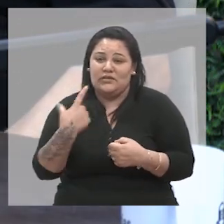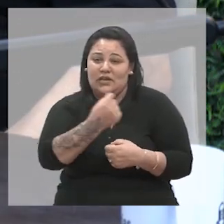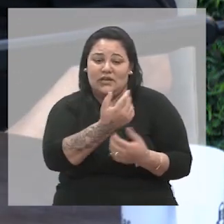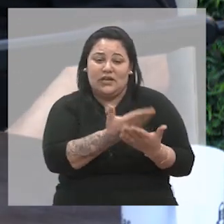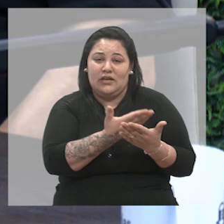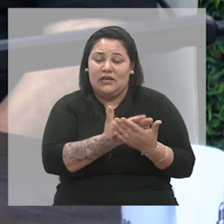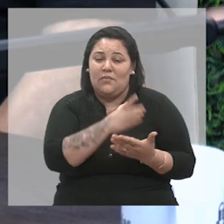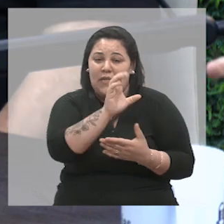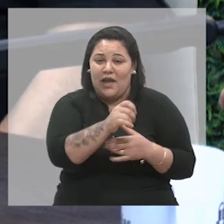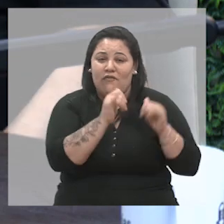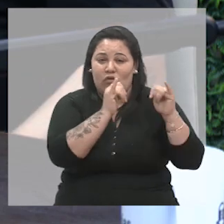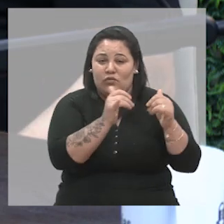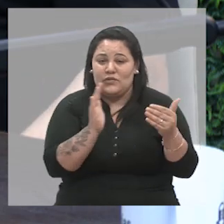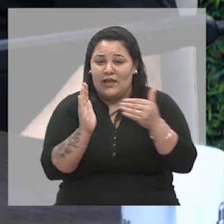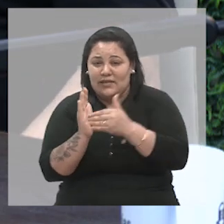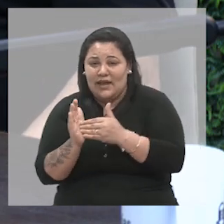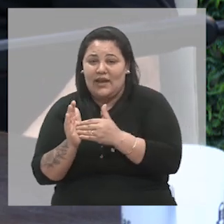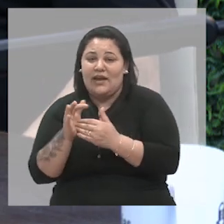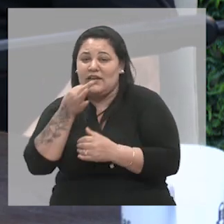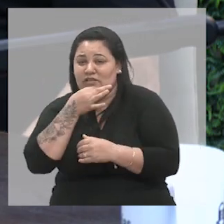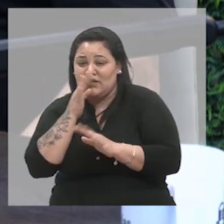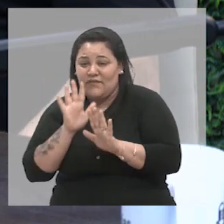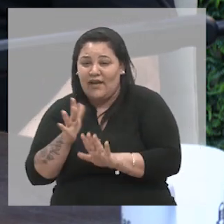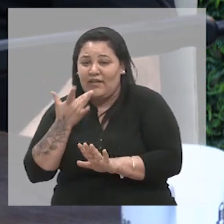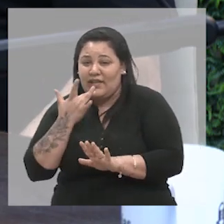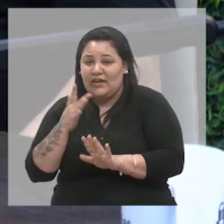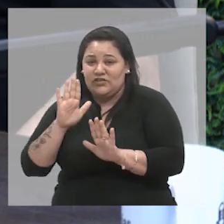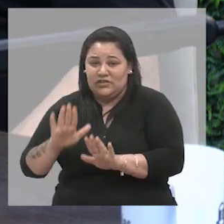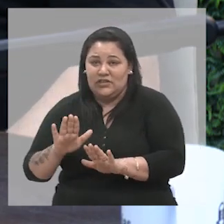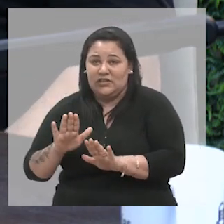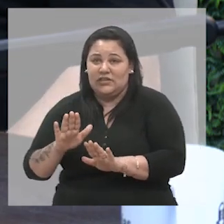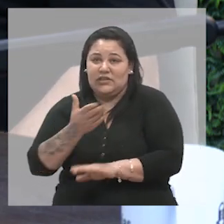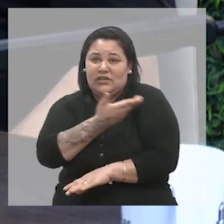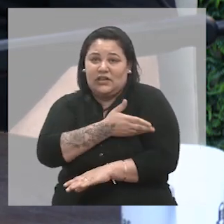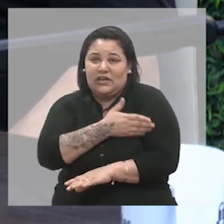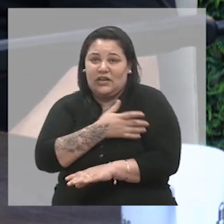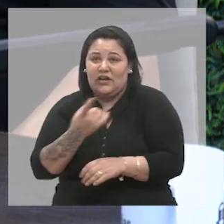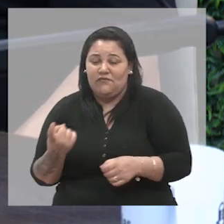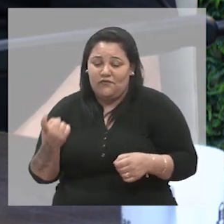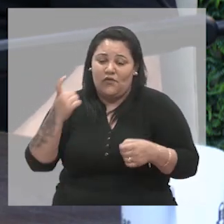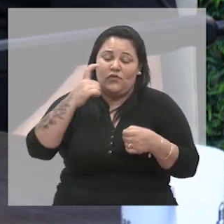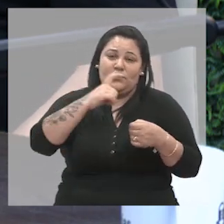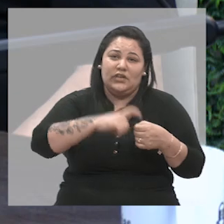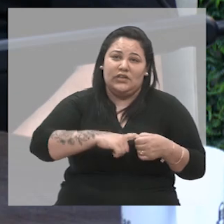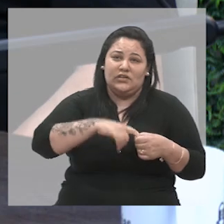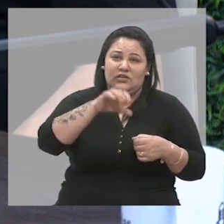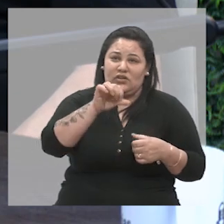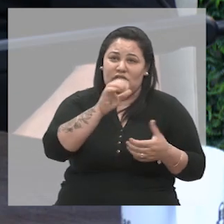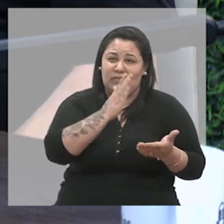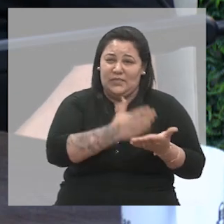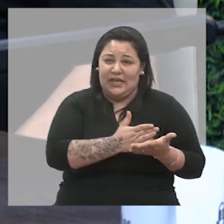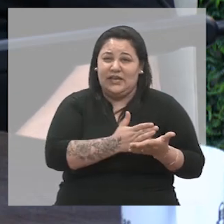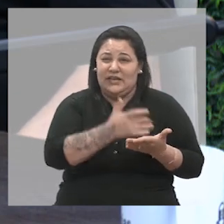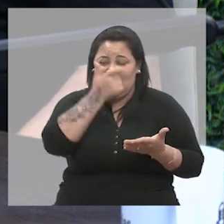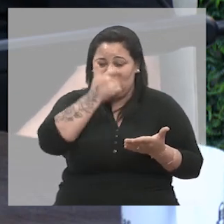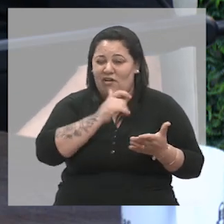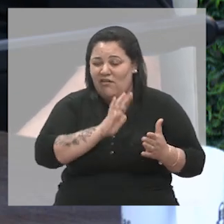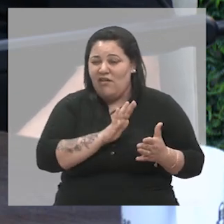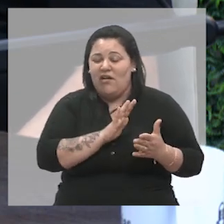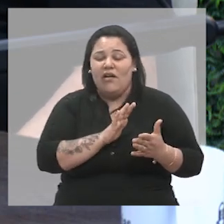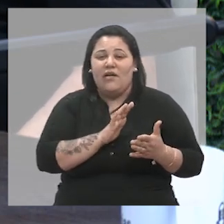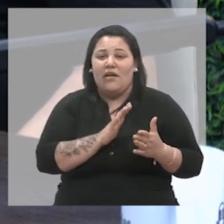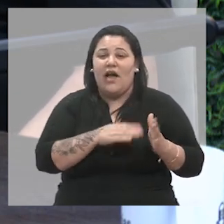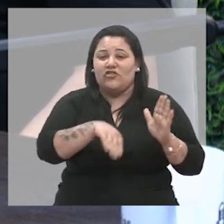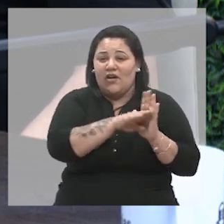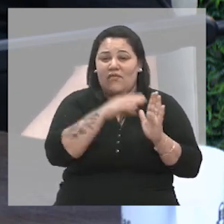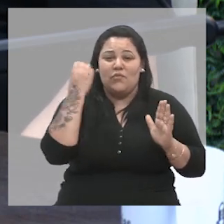aula, pegava o ônibus, vinha para Caxias, aí eu passava a tarde aqui, treinava, aí pegava o ônibus das 9h30, que o treino acabava às